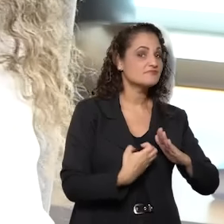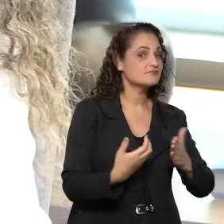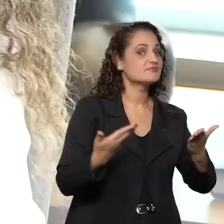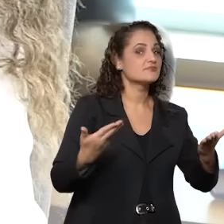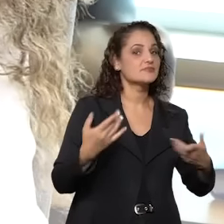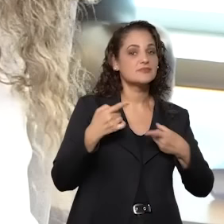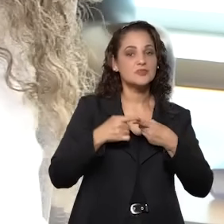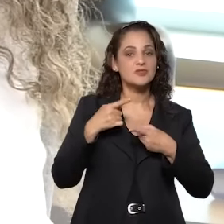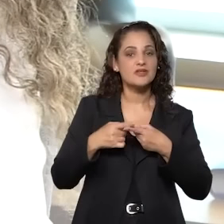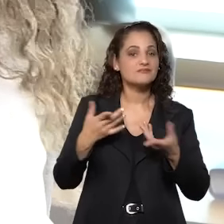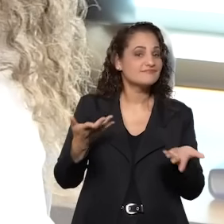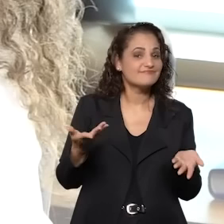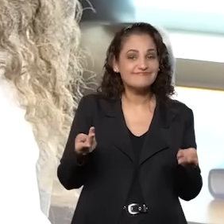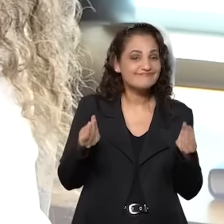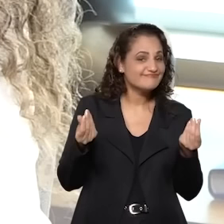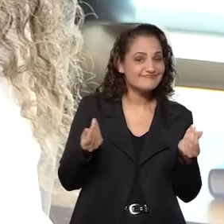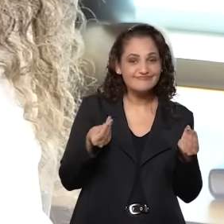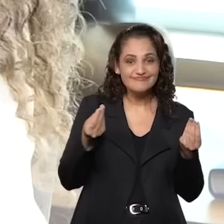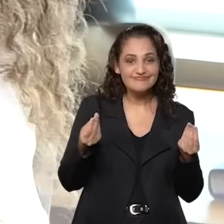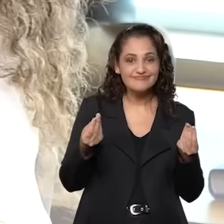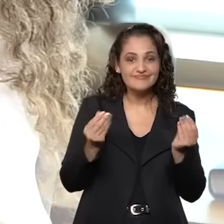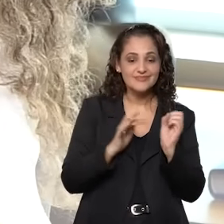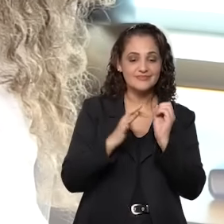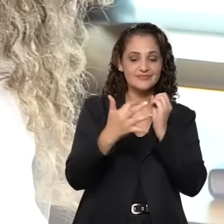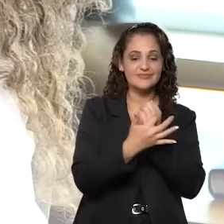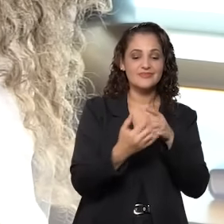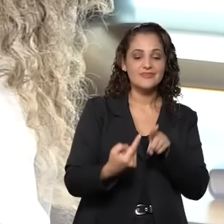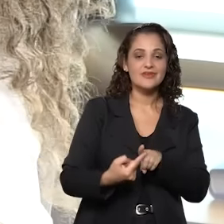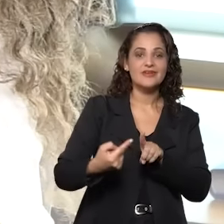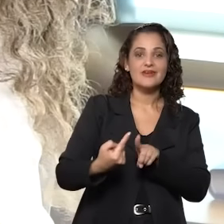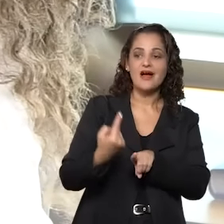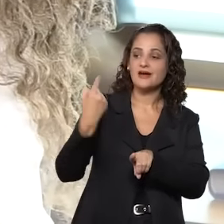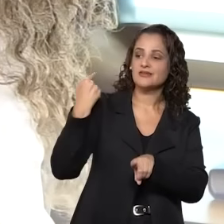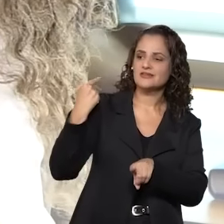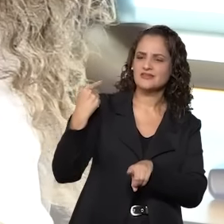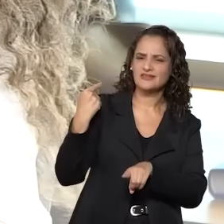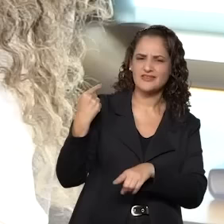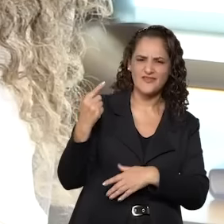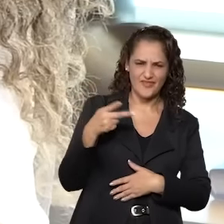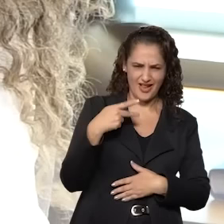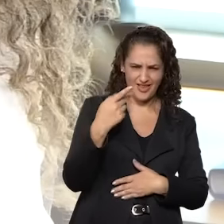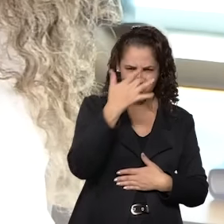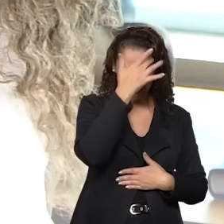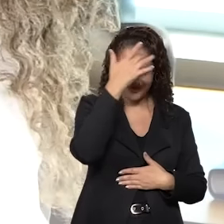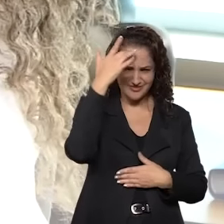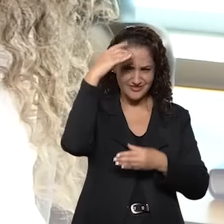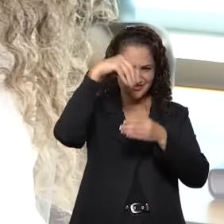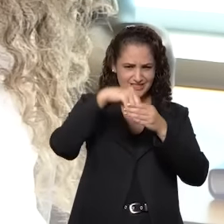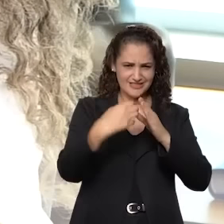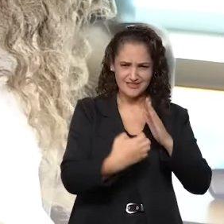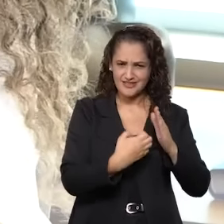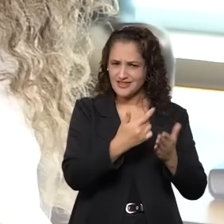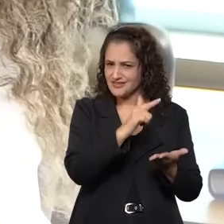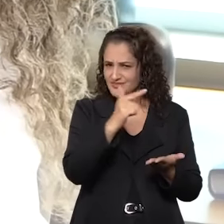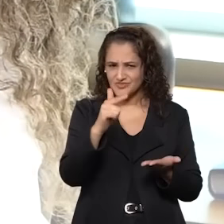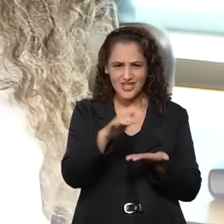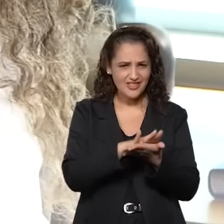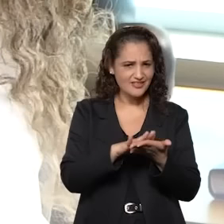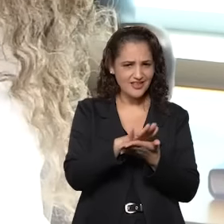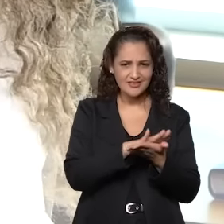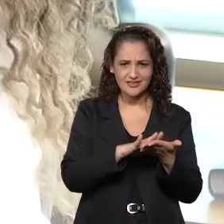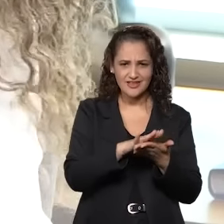ouvia falar de saúde mental dentro das organizações não tinha espaço para isso saúde era mais para cumprir questões legais dentro das